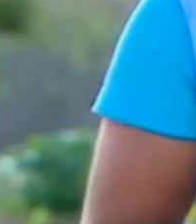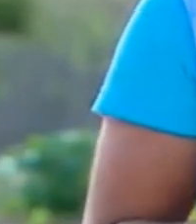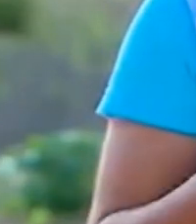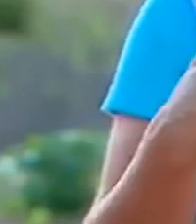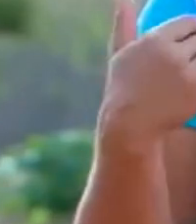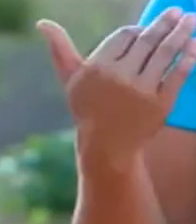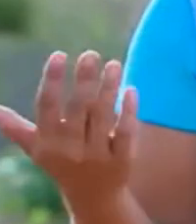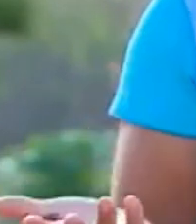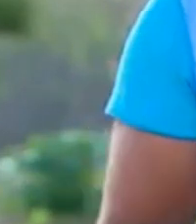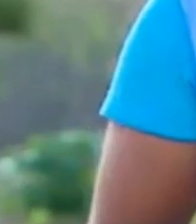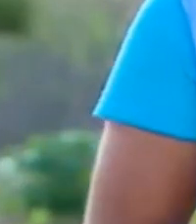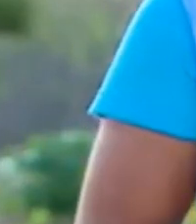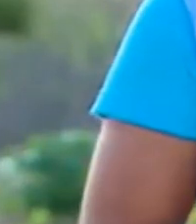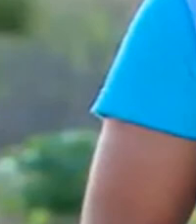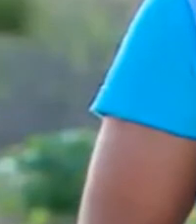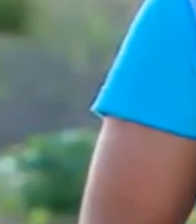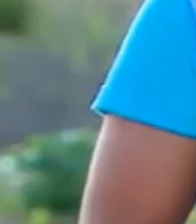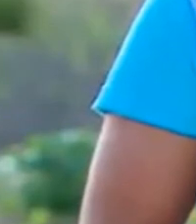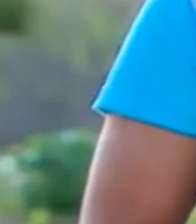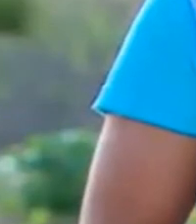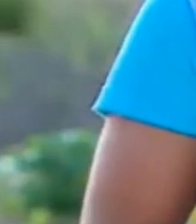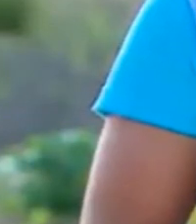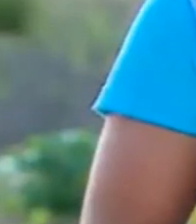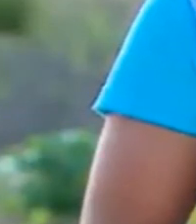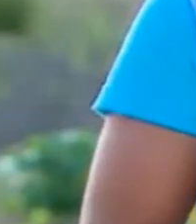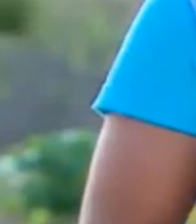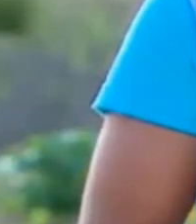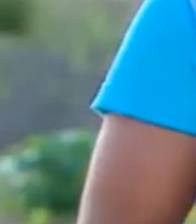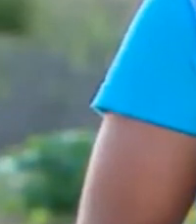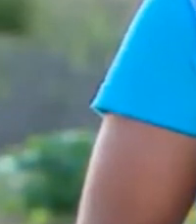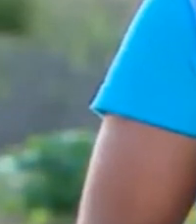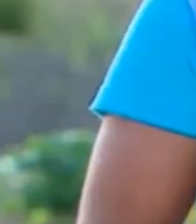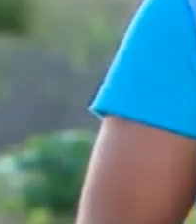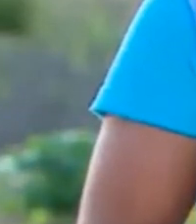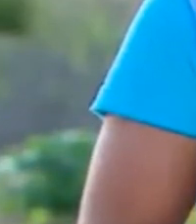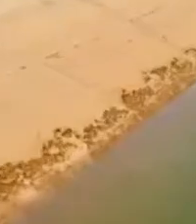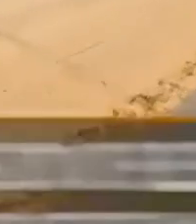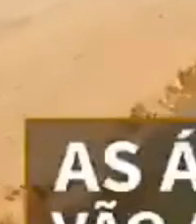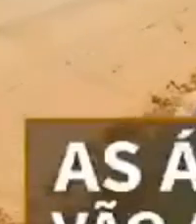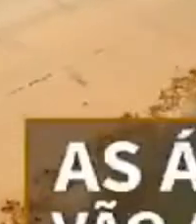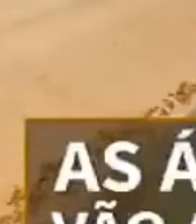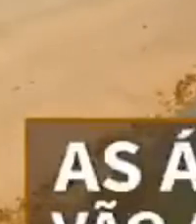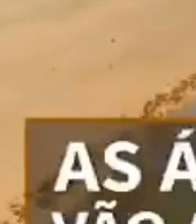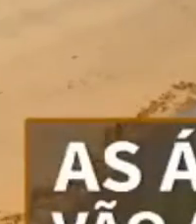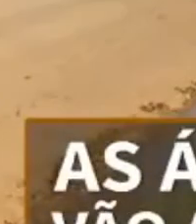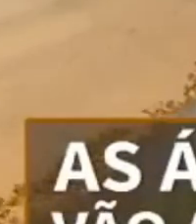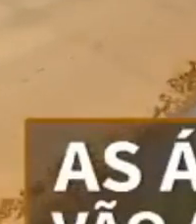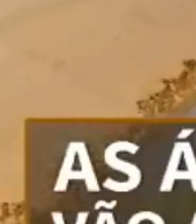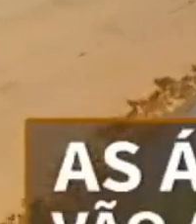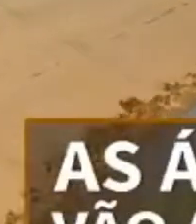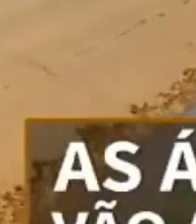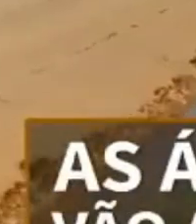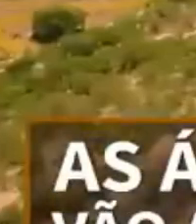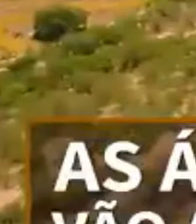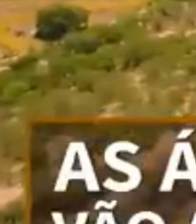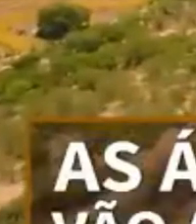planta, vai desenvolver melhor a plantação, porque sem água não desenvolve nada, né?